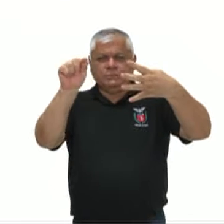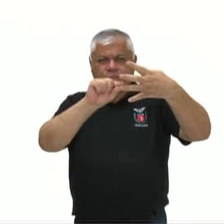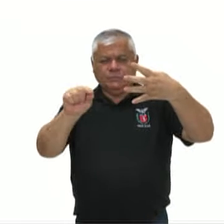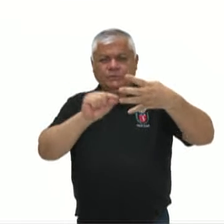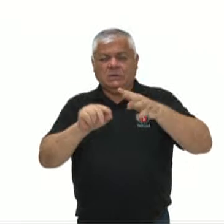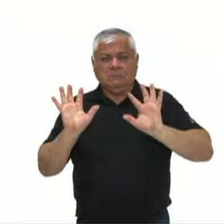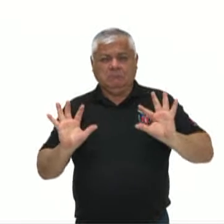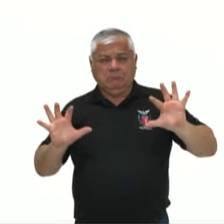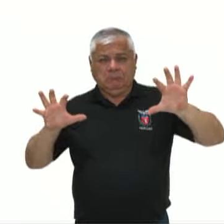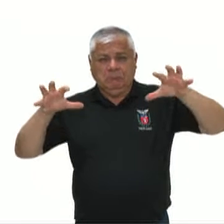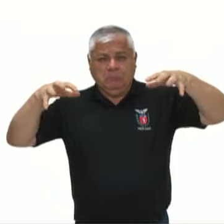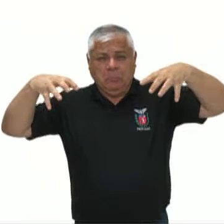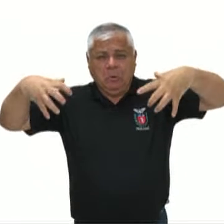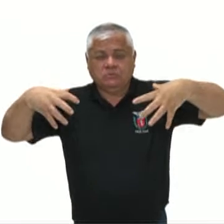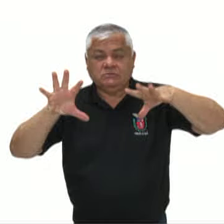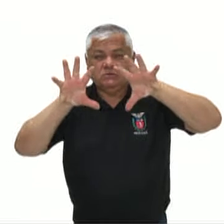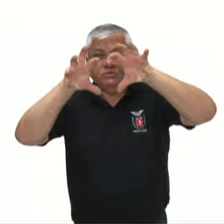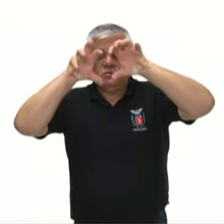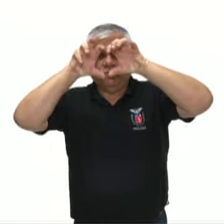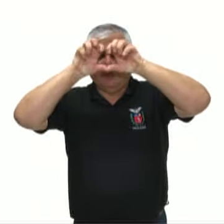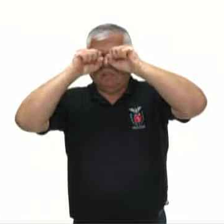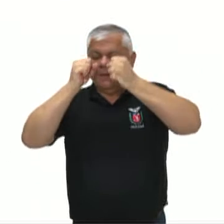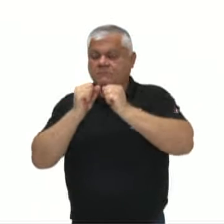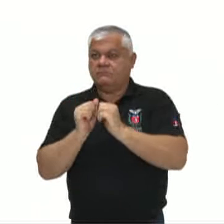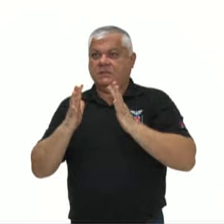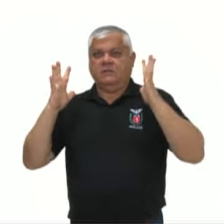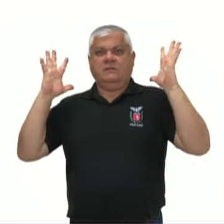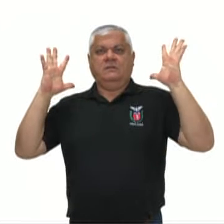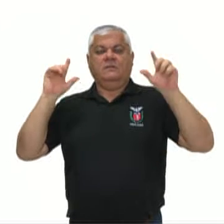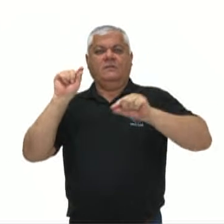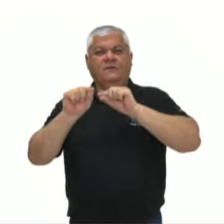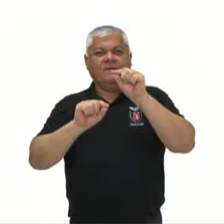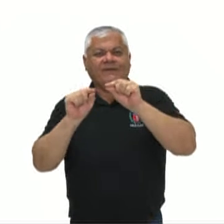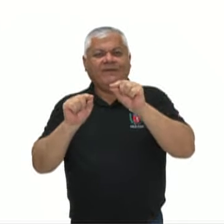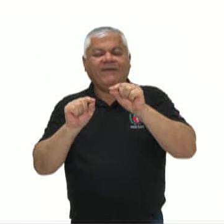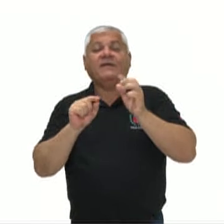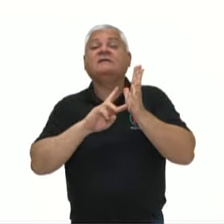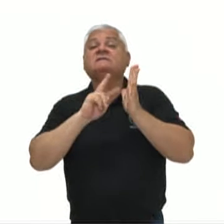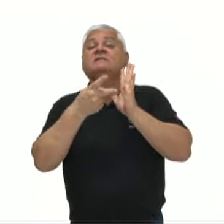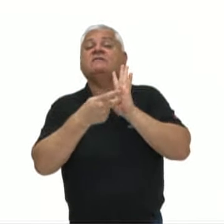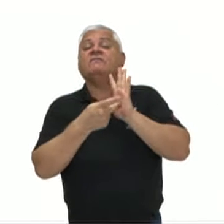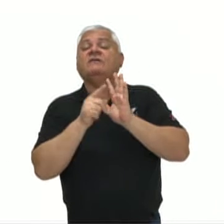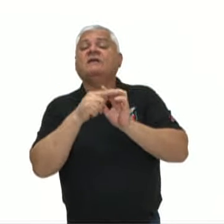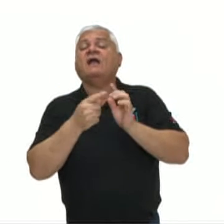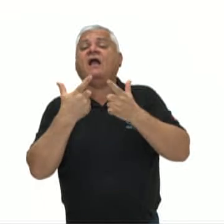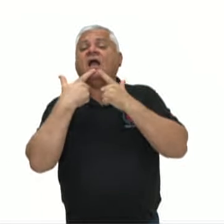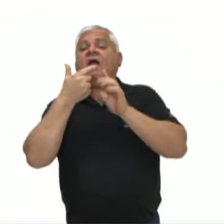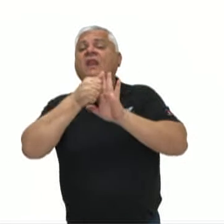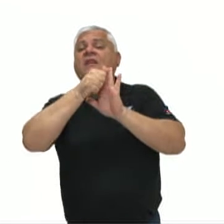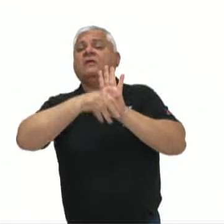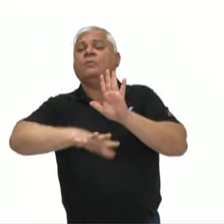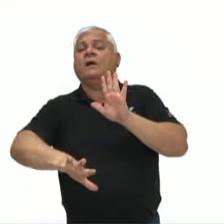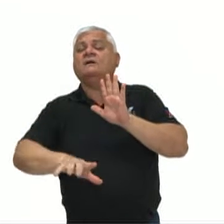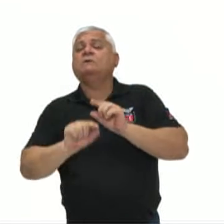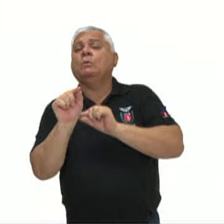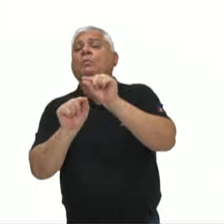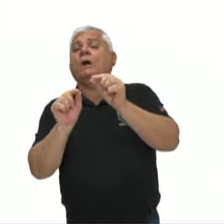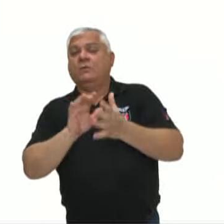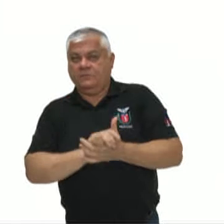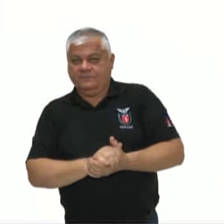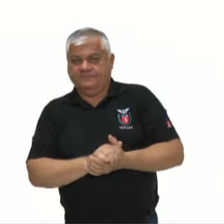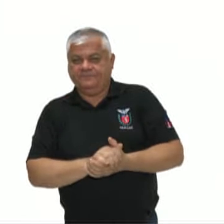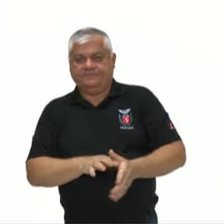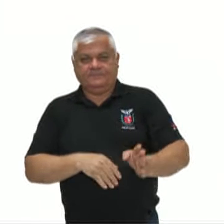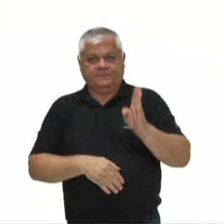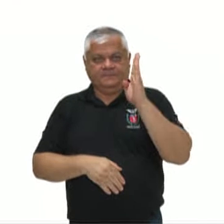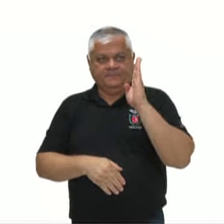de escuridão e rutilância. O eu lírico utiliza uma figura de linguagem, identifique-a. Letra